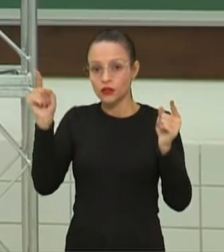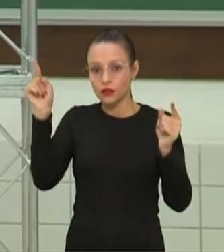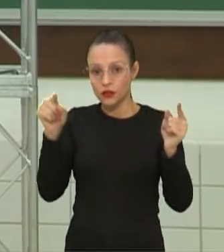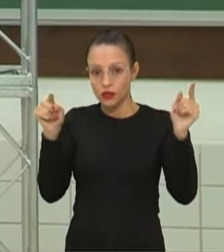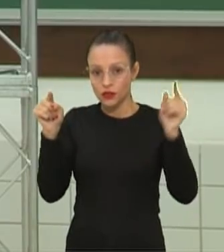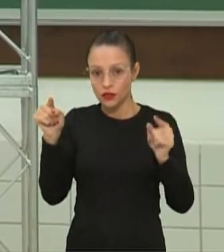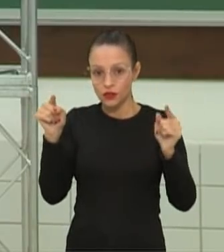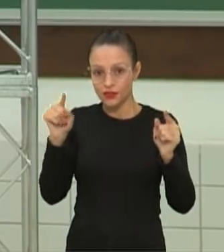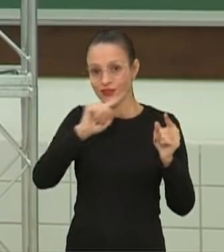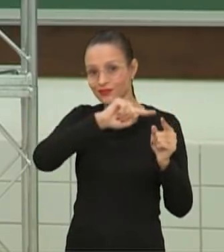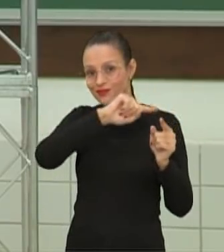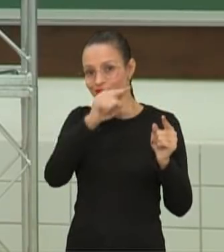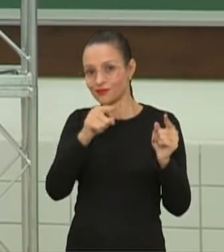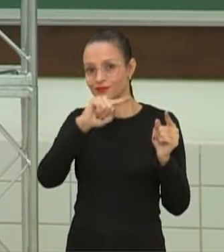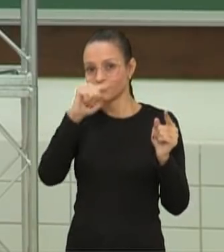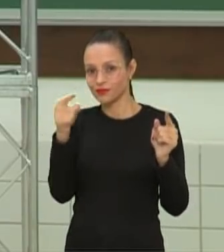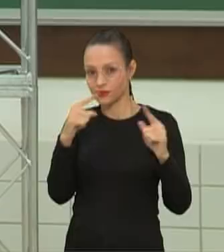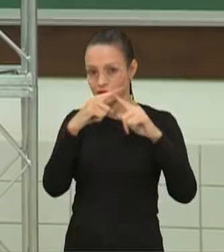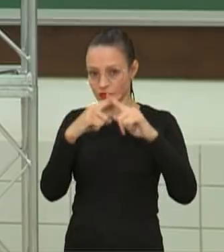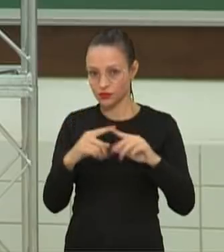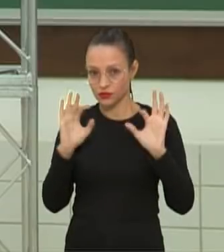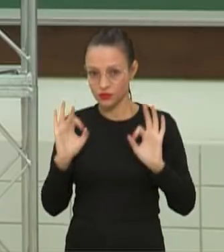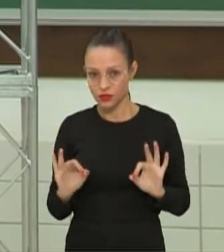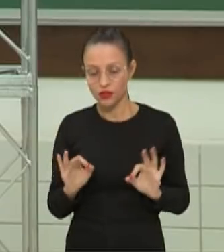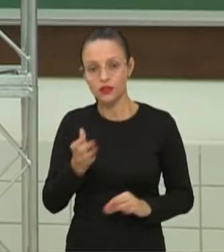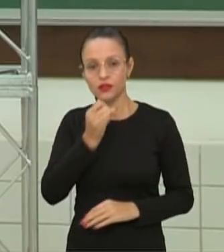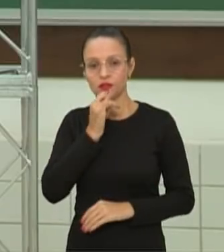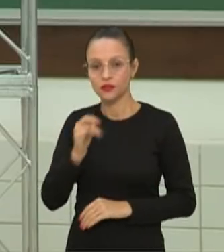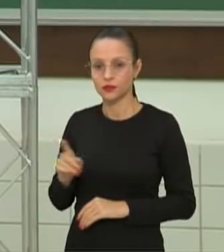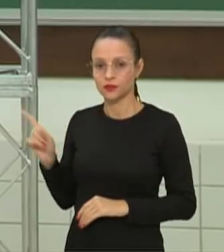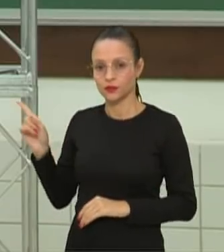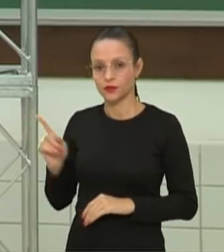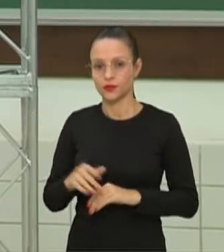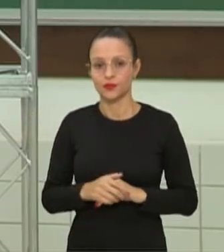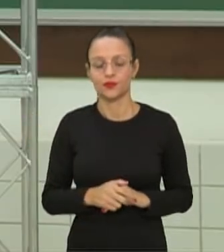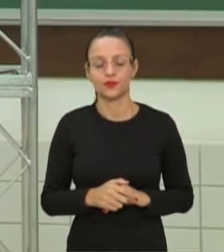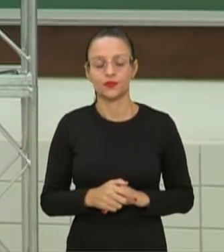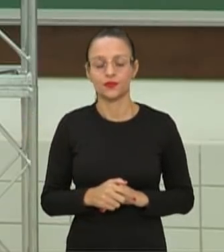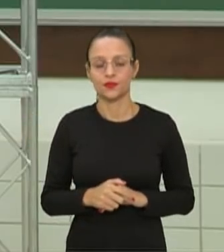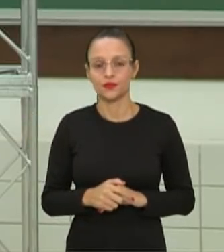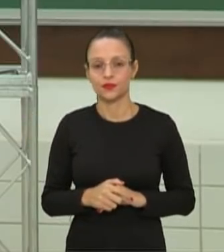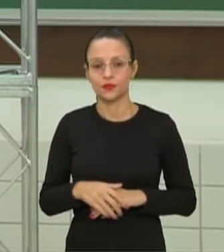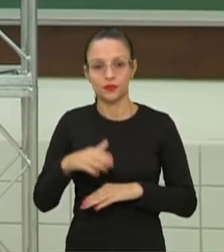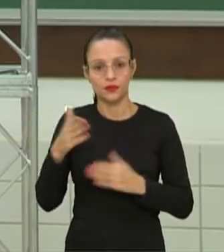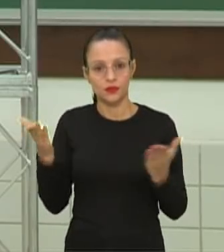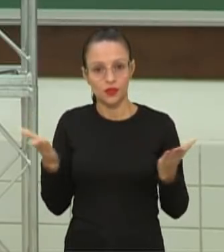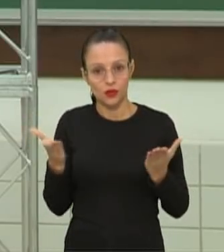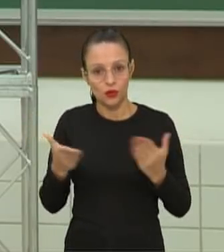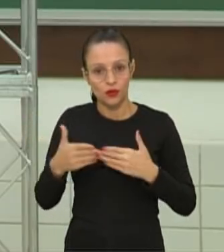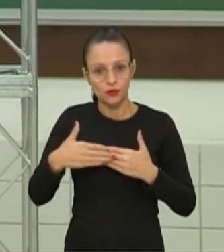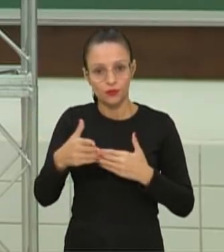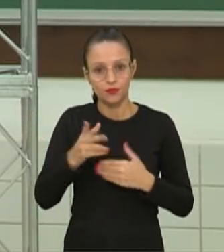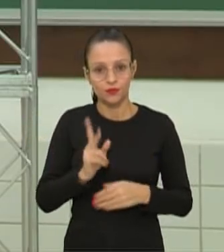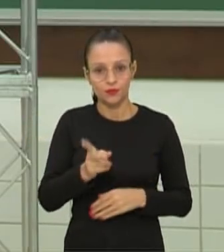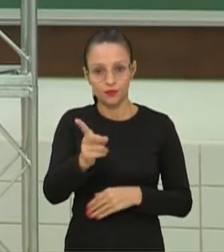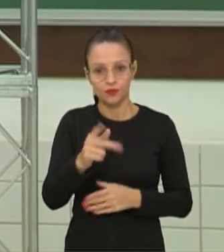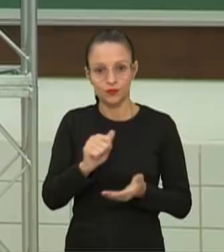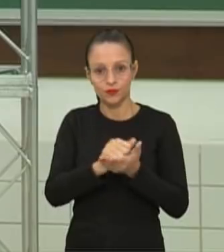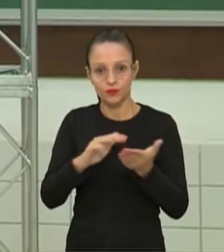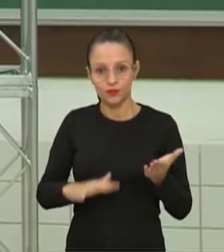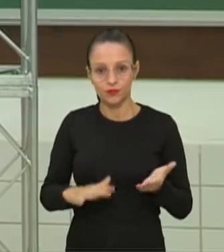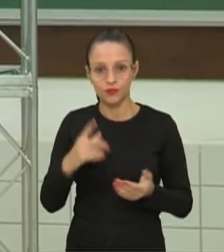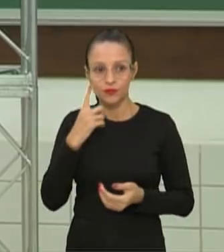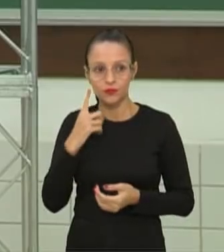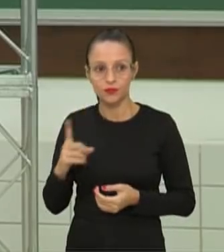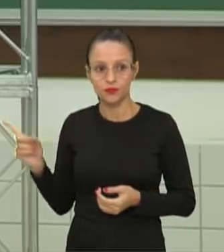a propriedade distributiva. Certo? Então, esse foi o exemplo aí que nós resolvemos. Agora, nós vamos dar continuidade ali olhando os exercícios.